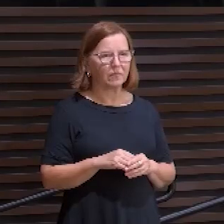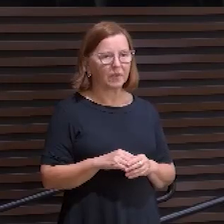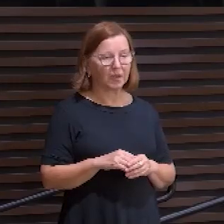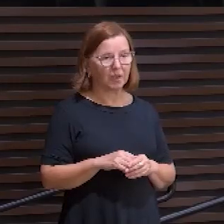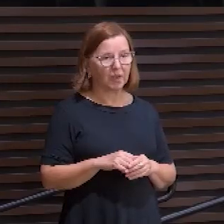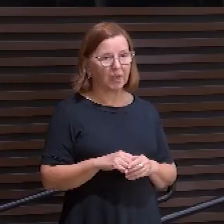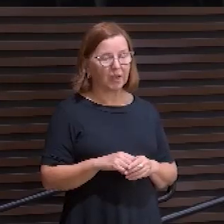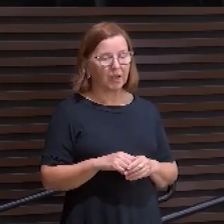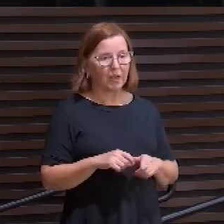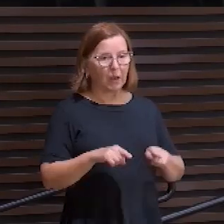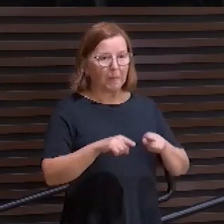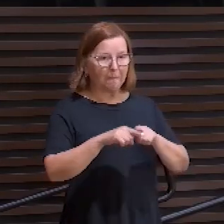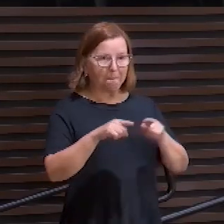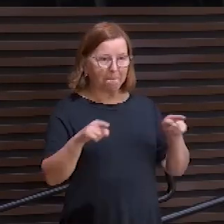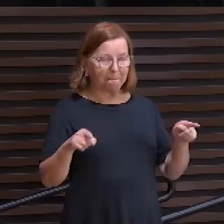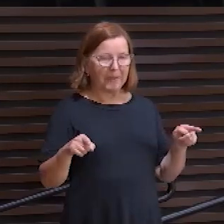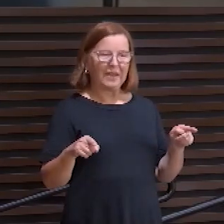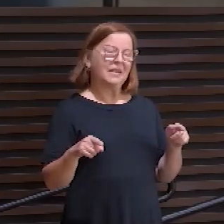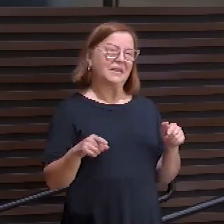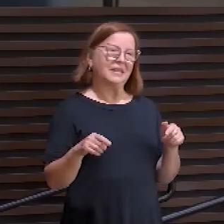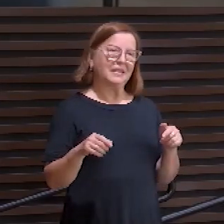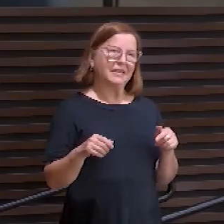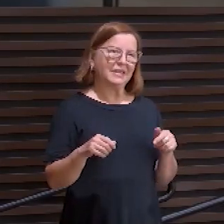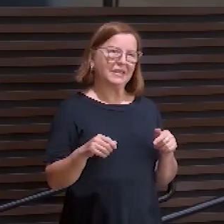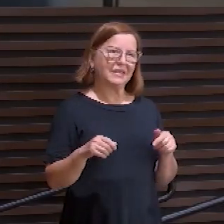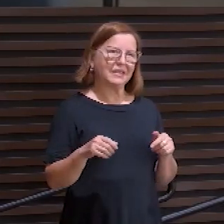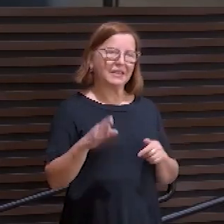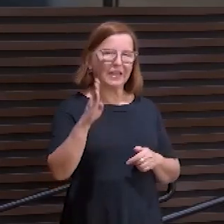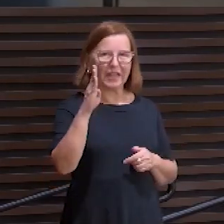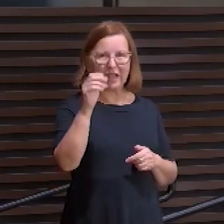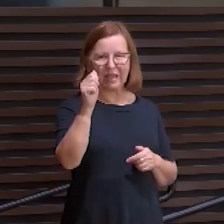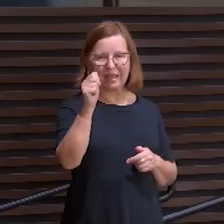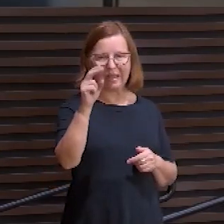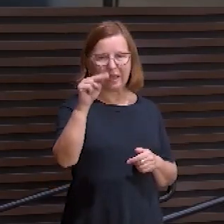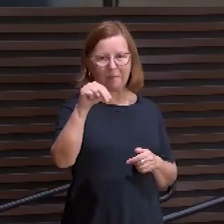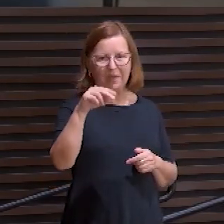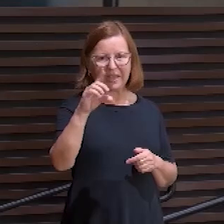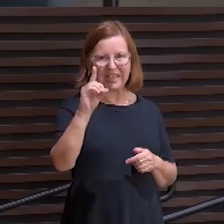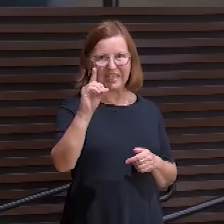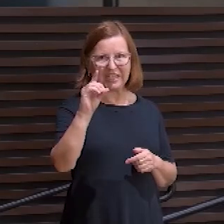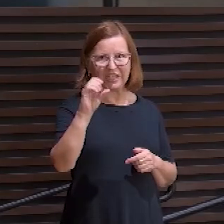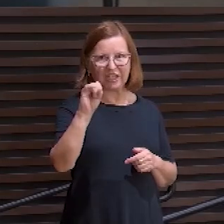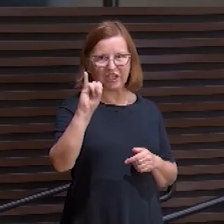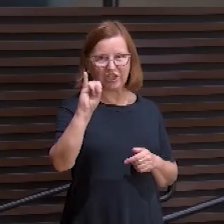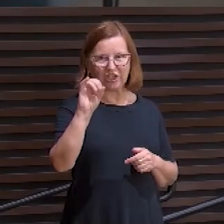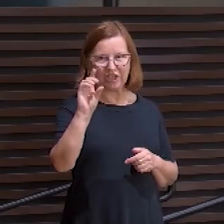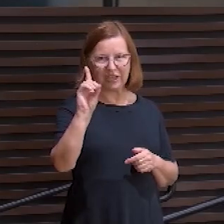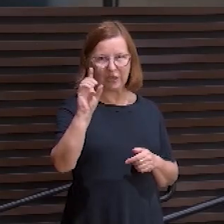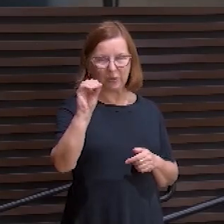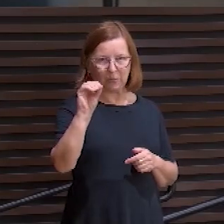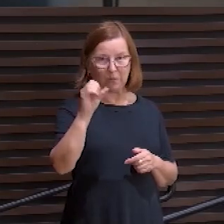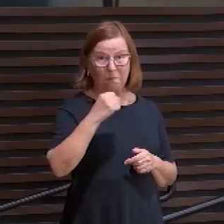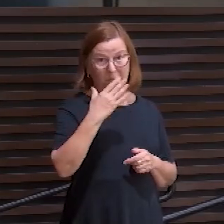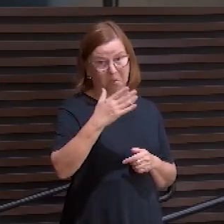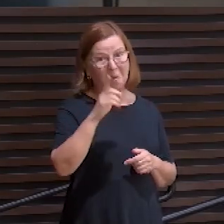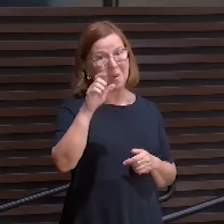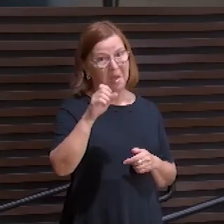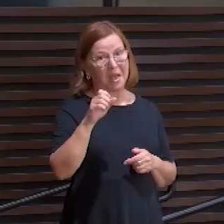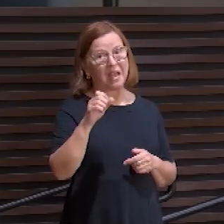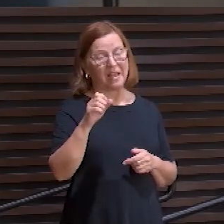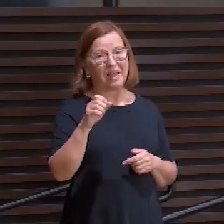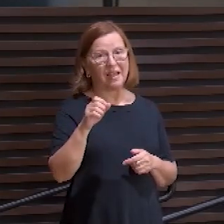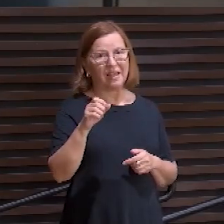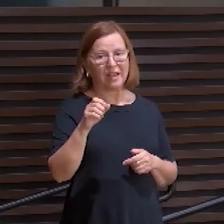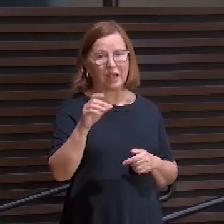posso garantir que bandido bom é bandido morto.